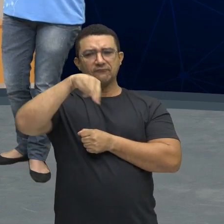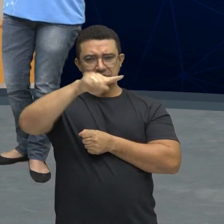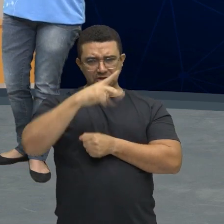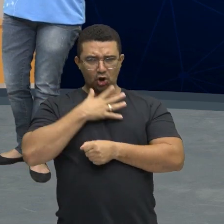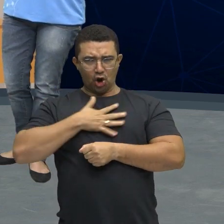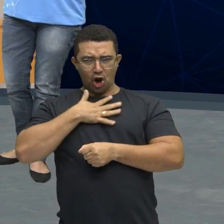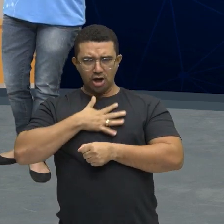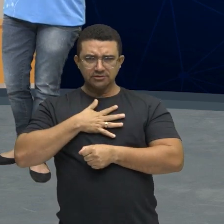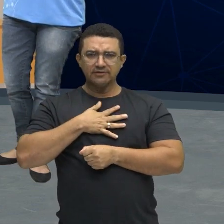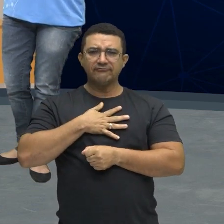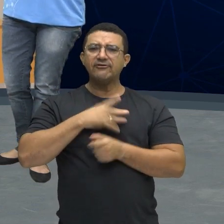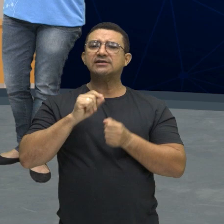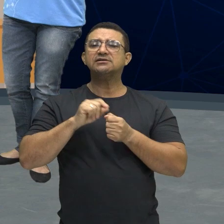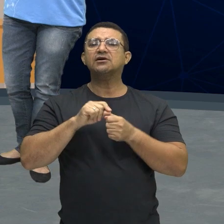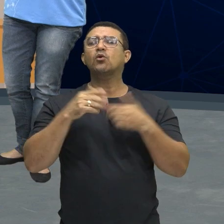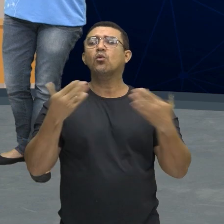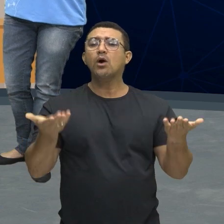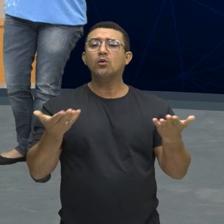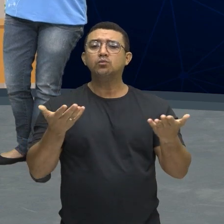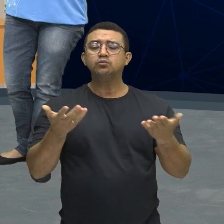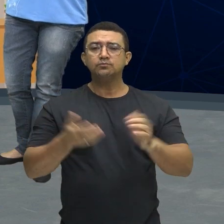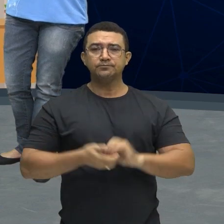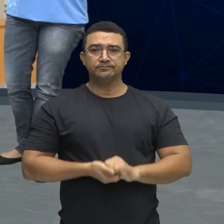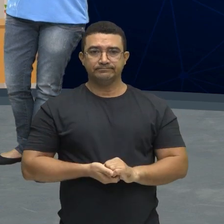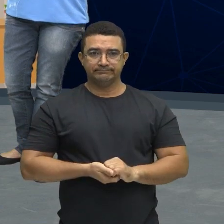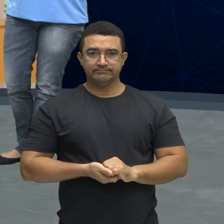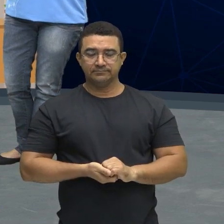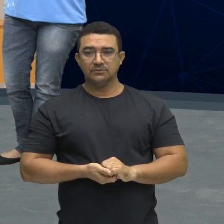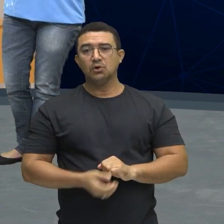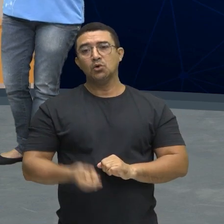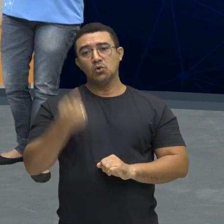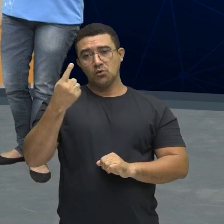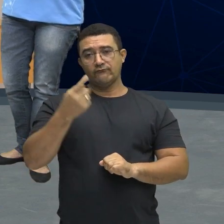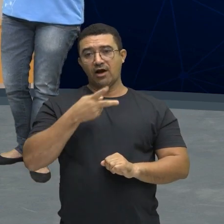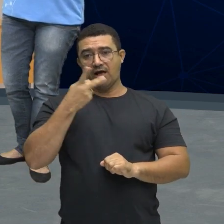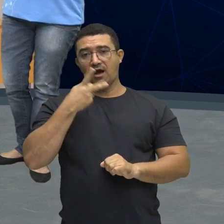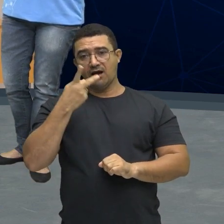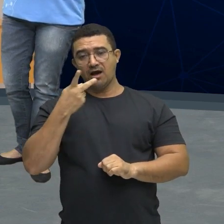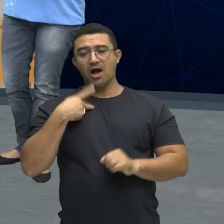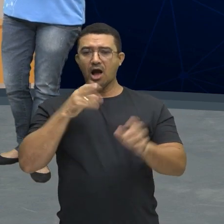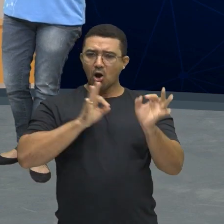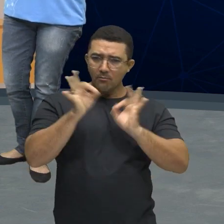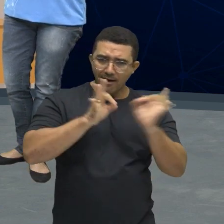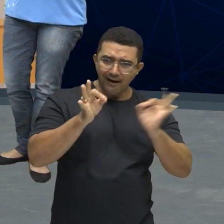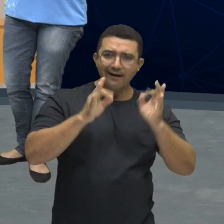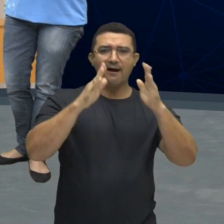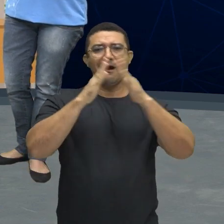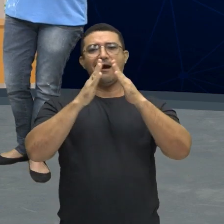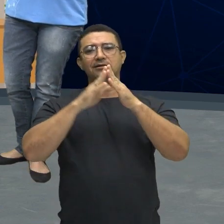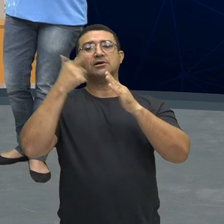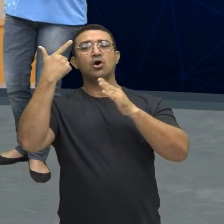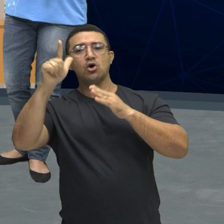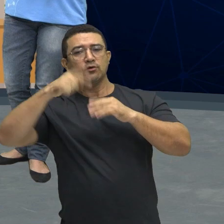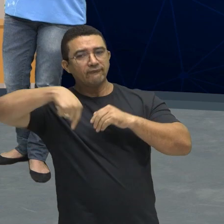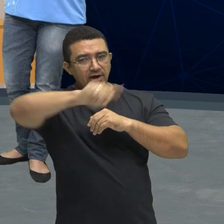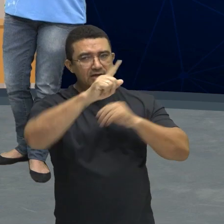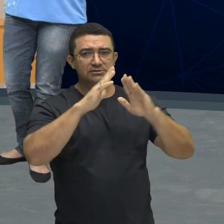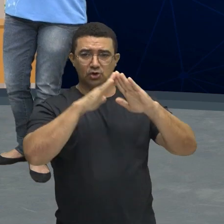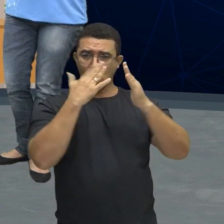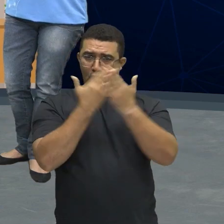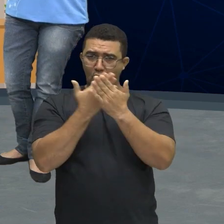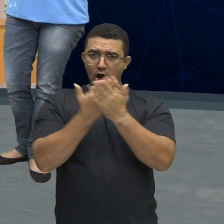day? O que você faz todos os dias? Um respondeu que arruma a casa, que foi o caso da Potira, o outro disse que vai para a escola.